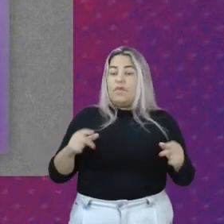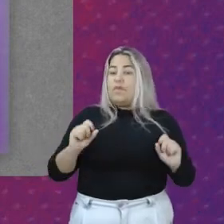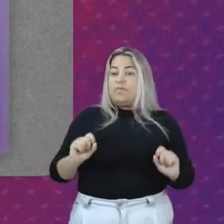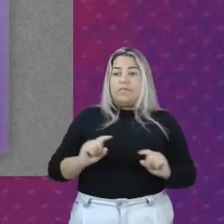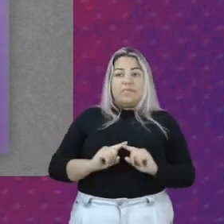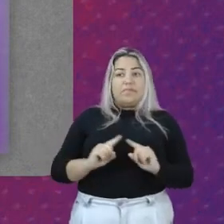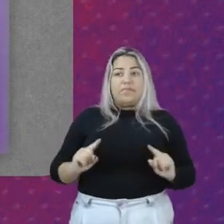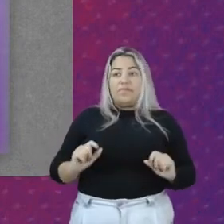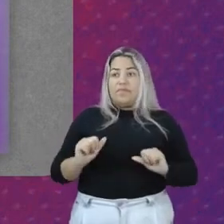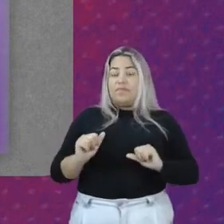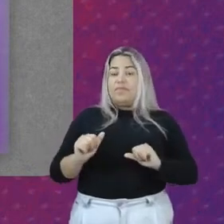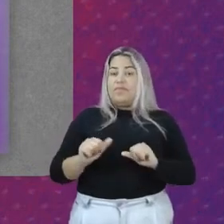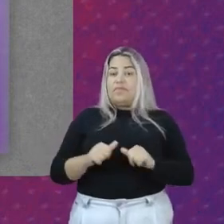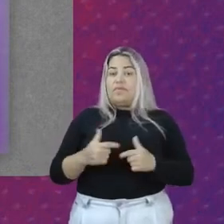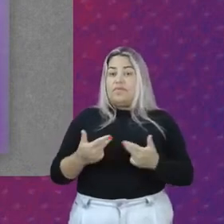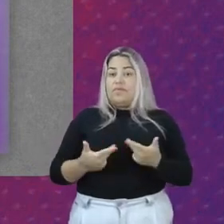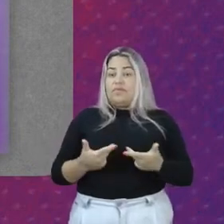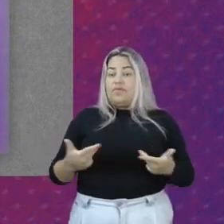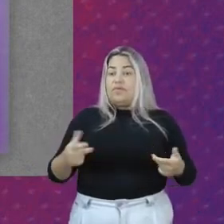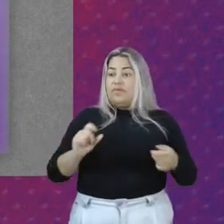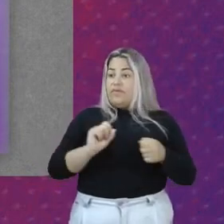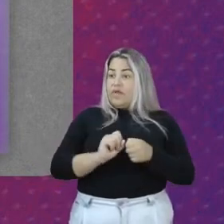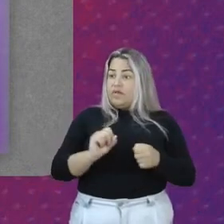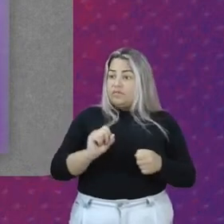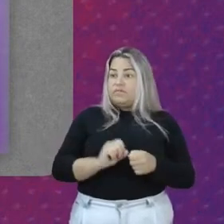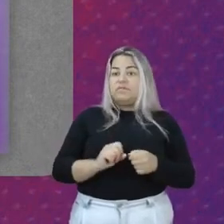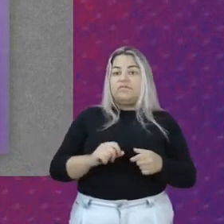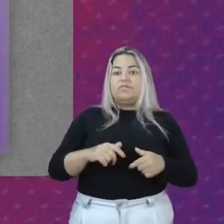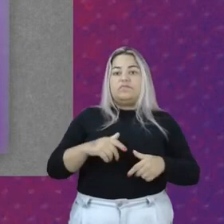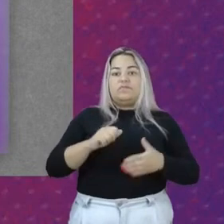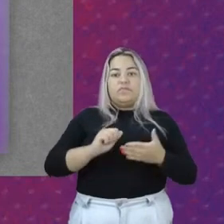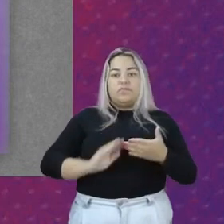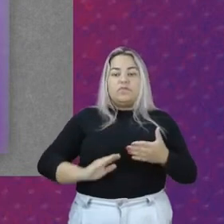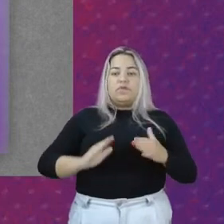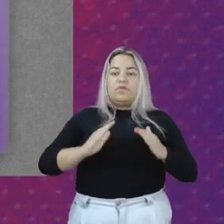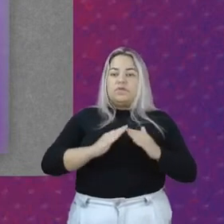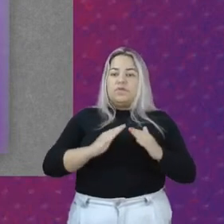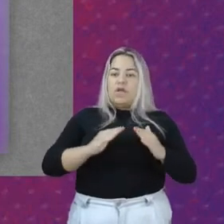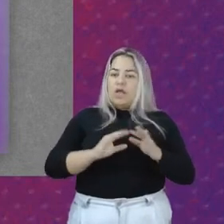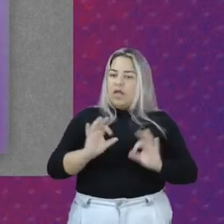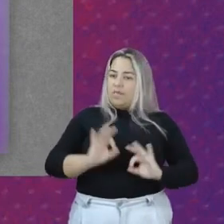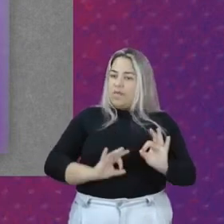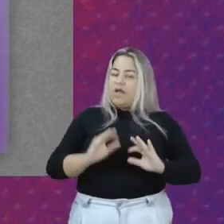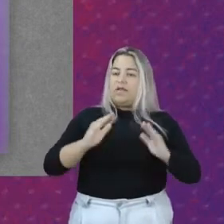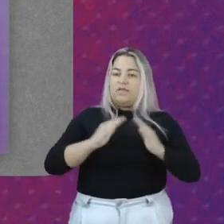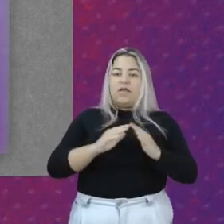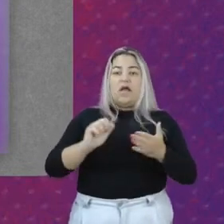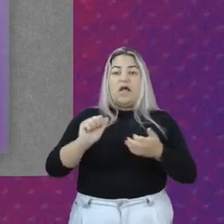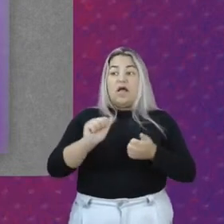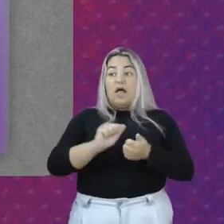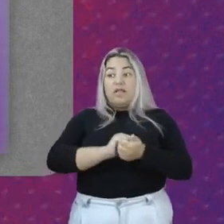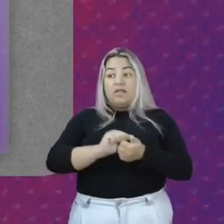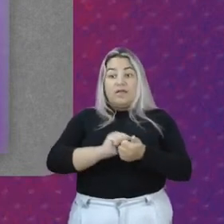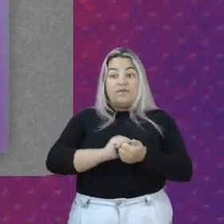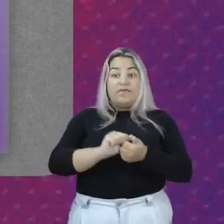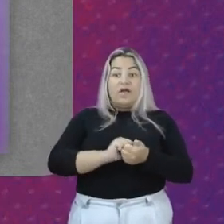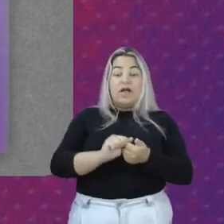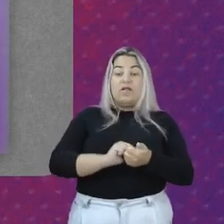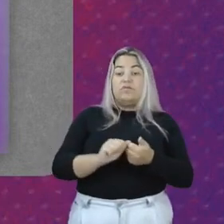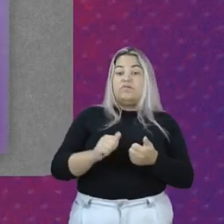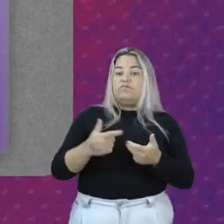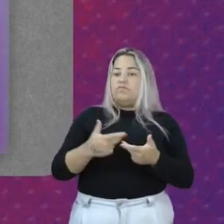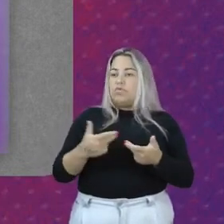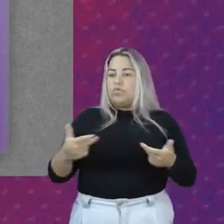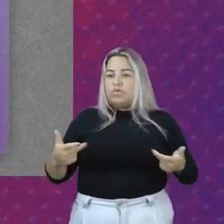mudou tanta coisa. Quem faz mais as tarefas domésticas, como arrumar a casa, lavar a louça, limpar a casa,